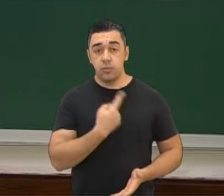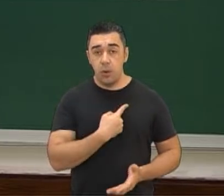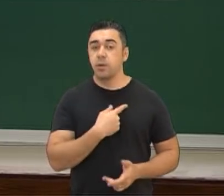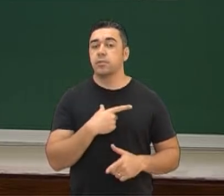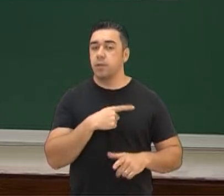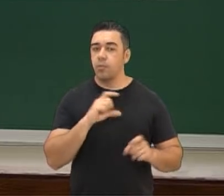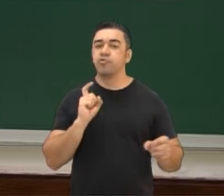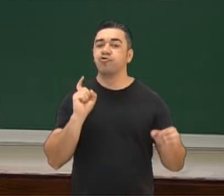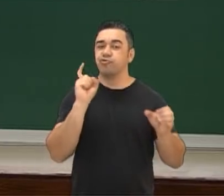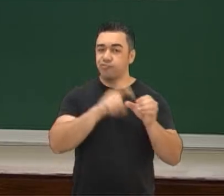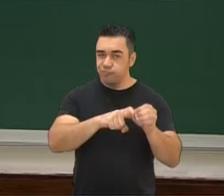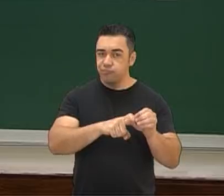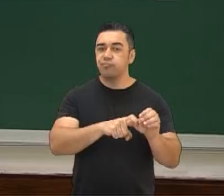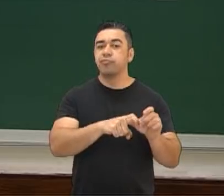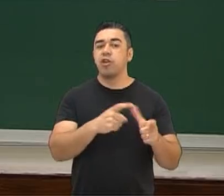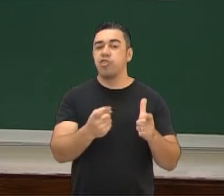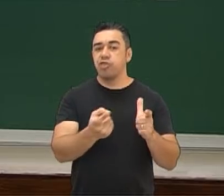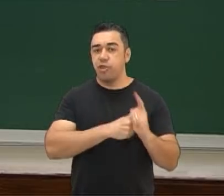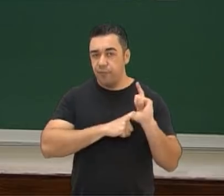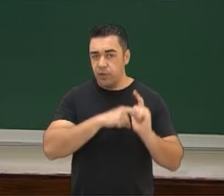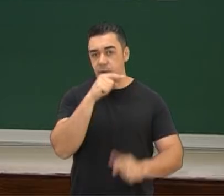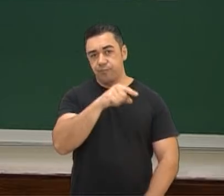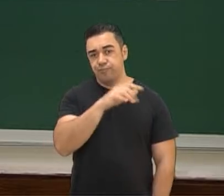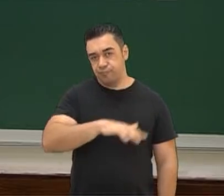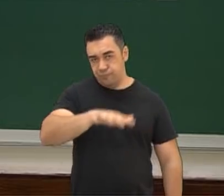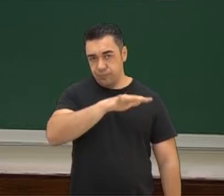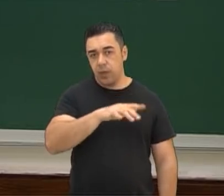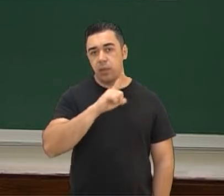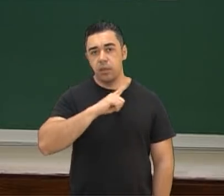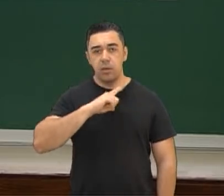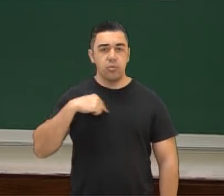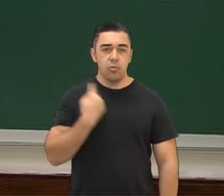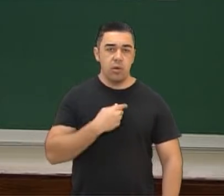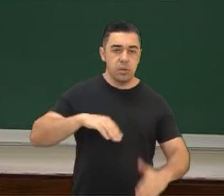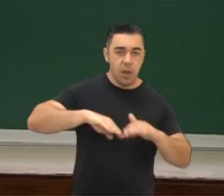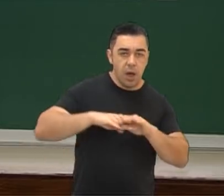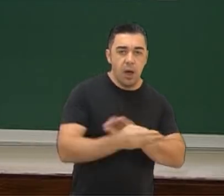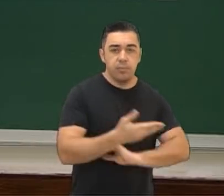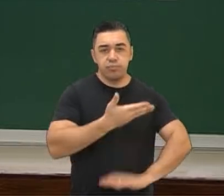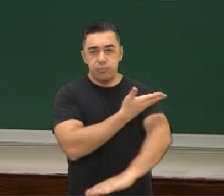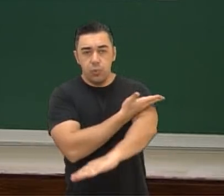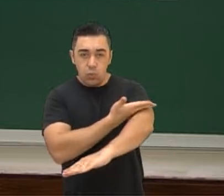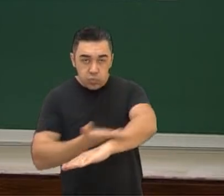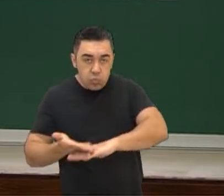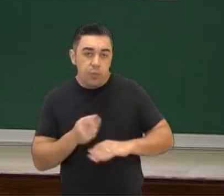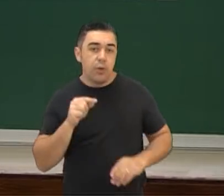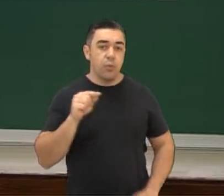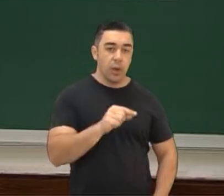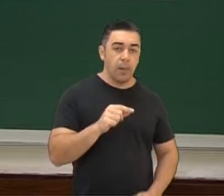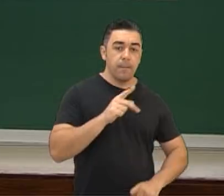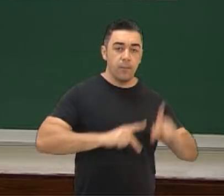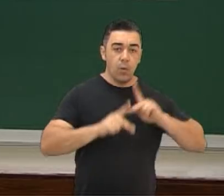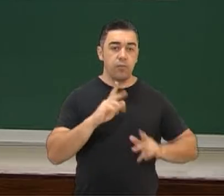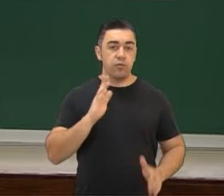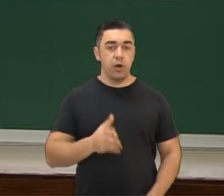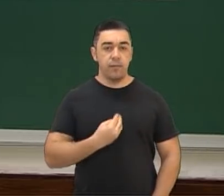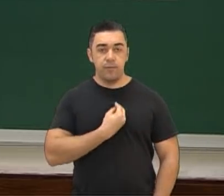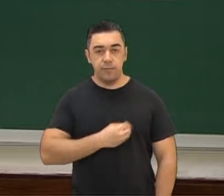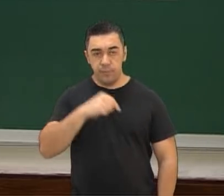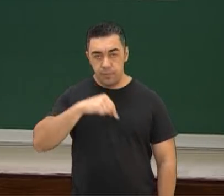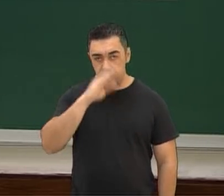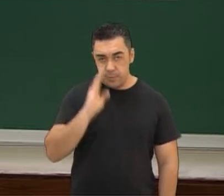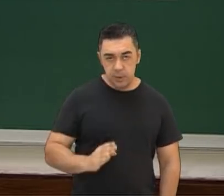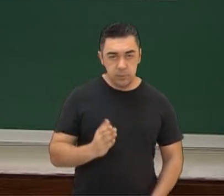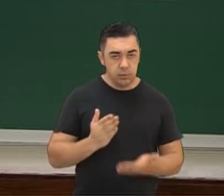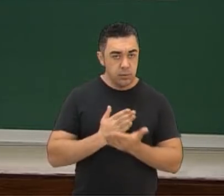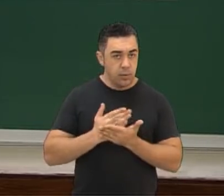muito dos nossos hábitos, dos nossos costumes, daquilo que nós vivemos hoje a esses povos que viviam aqui no Brasil desde